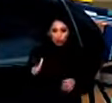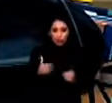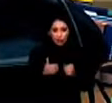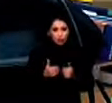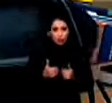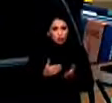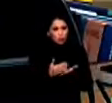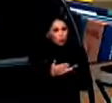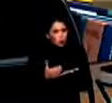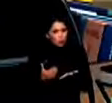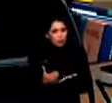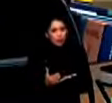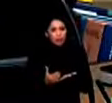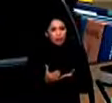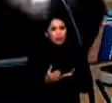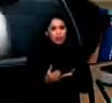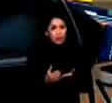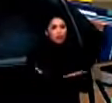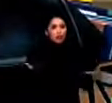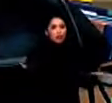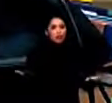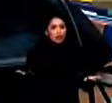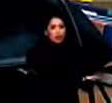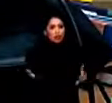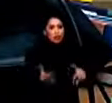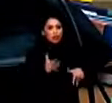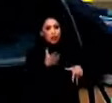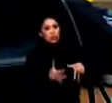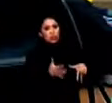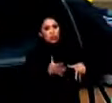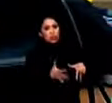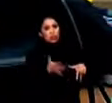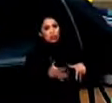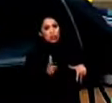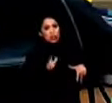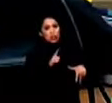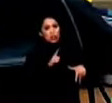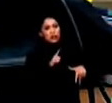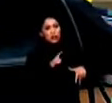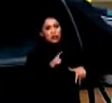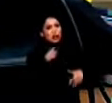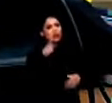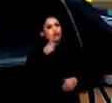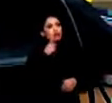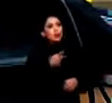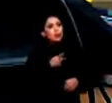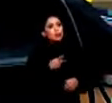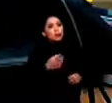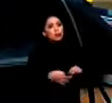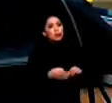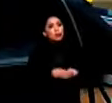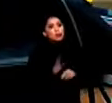abrindo-se as partes, que direito a parte tem de, numa sustentação oral, convencer o ministro que se aposentou?